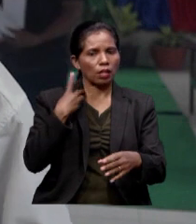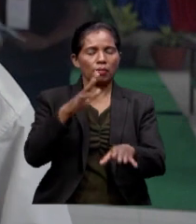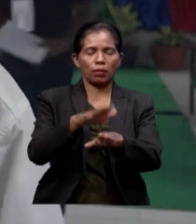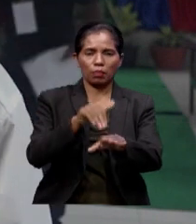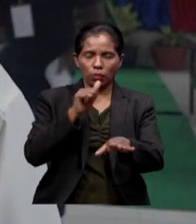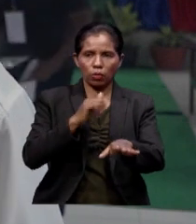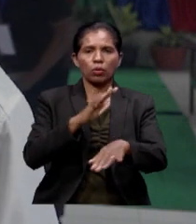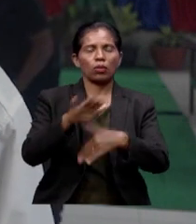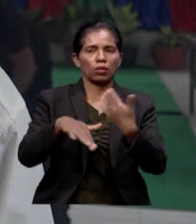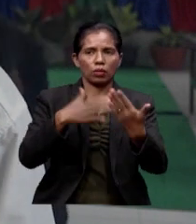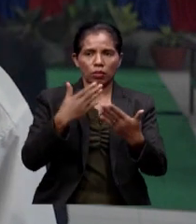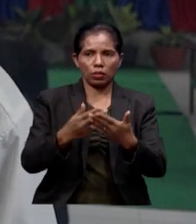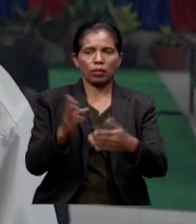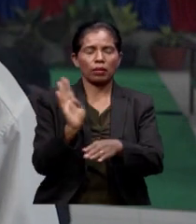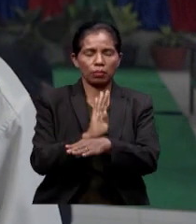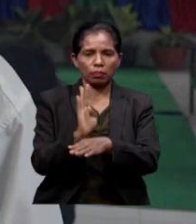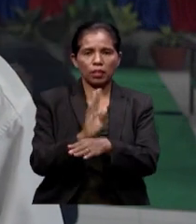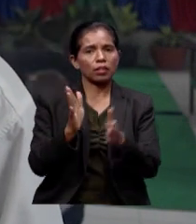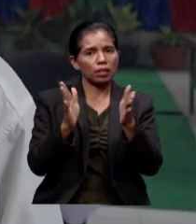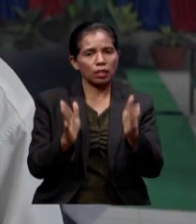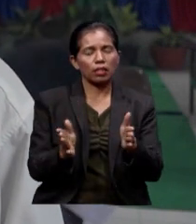kompanyia empresas quasi